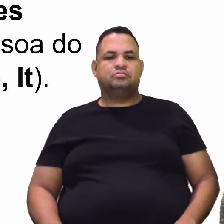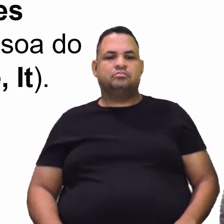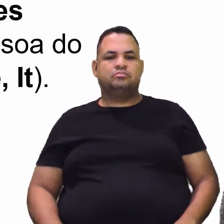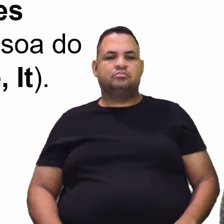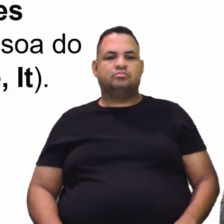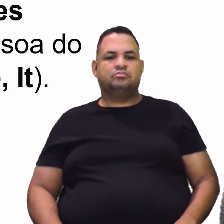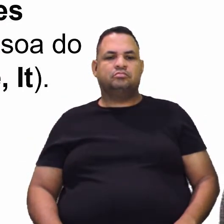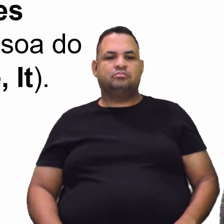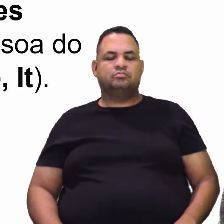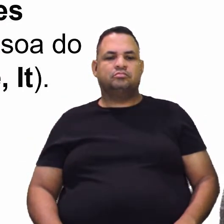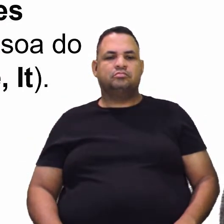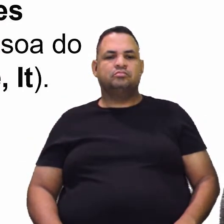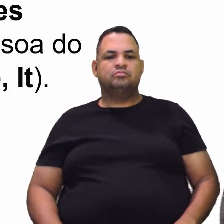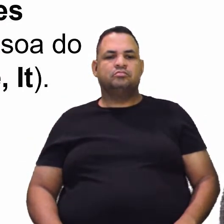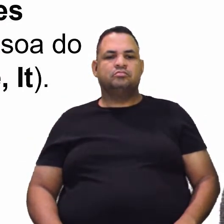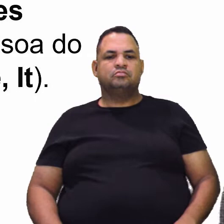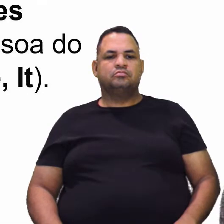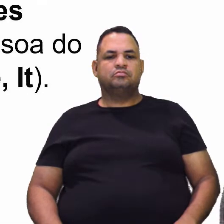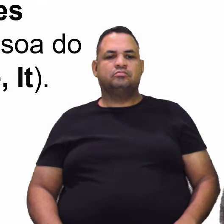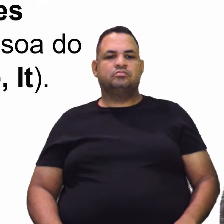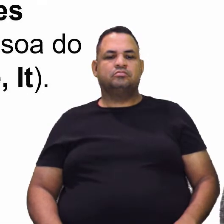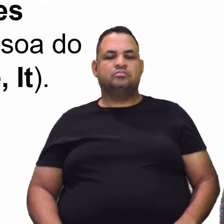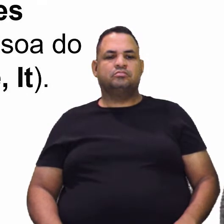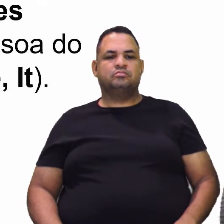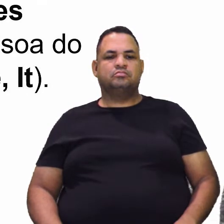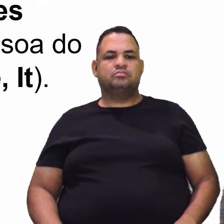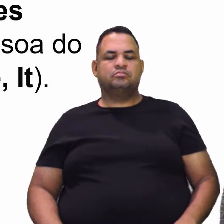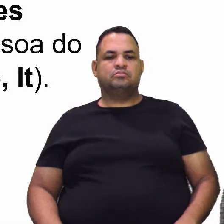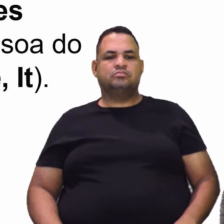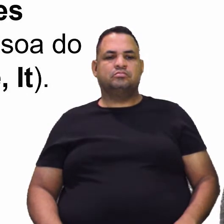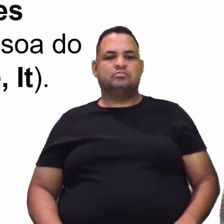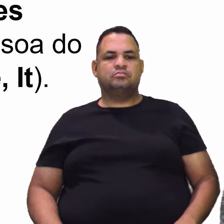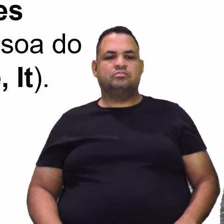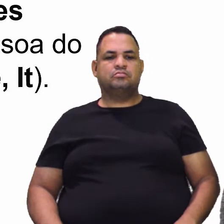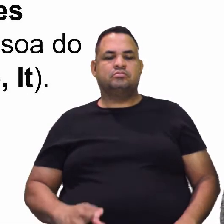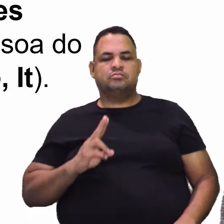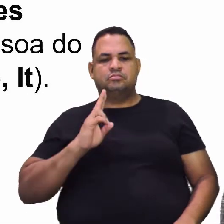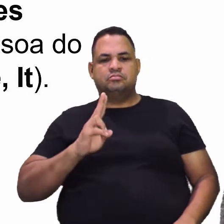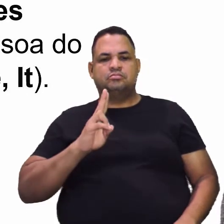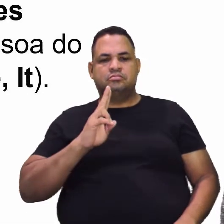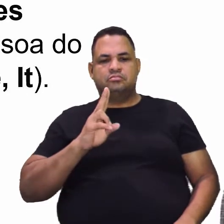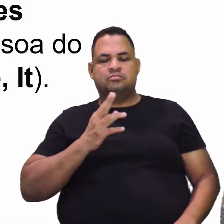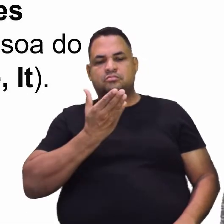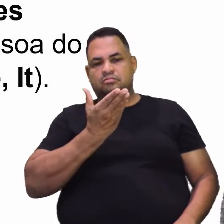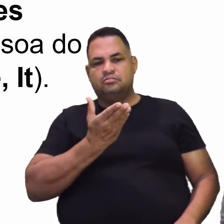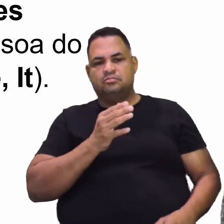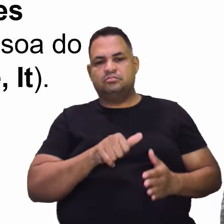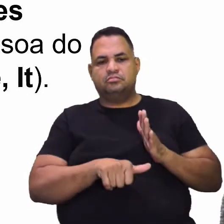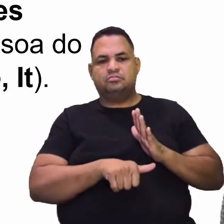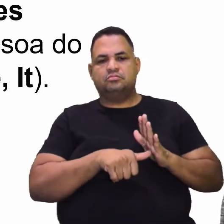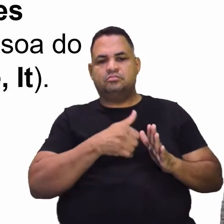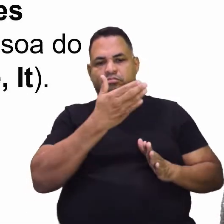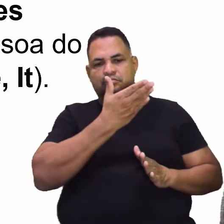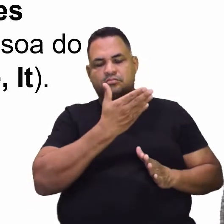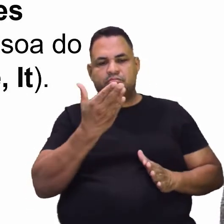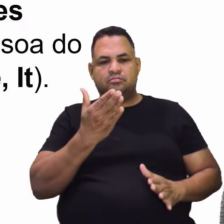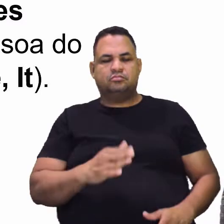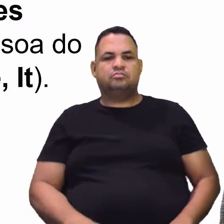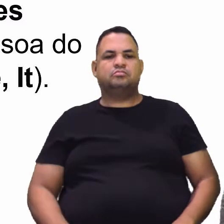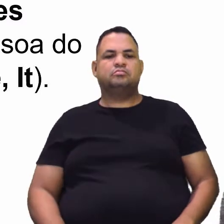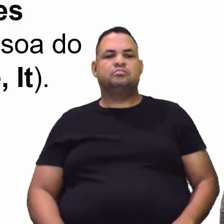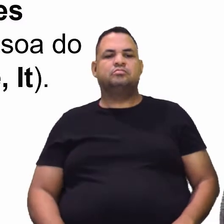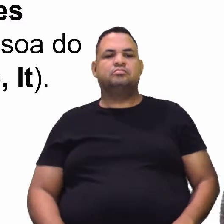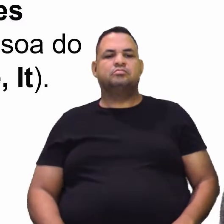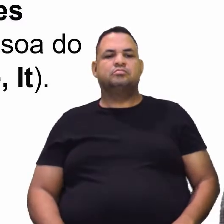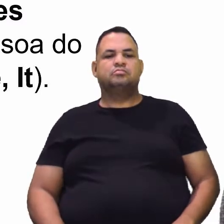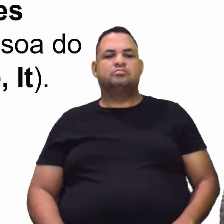not ou I not do work. Não, não, não, não. De forma alguma. Sempre ele vem aqui nesta posição,